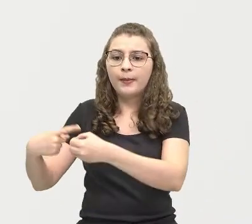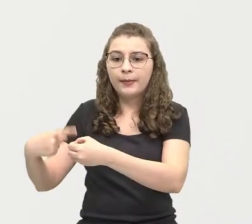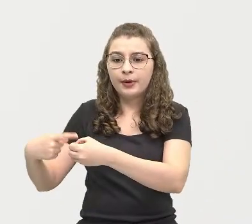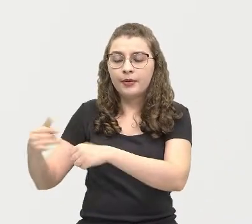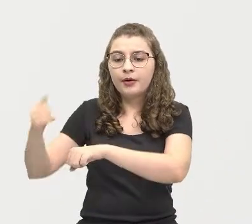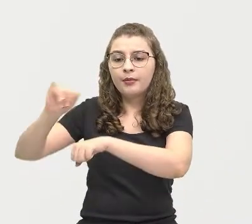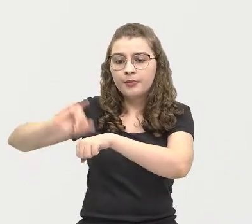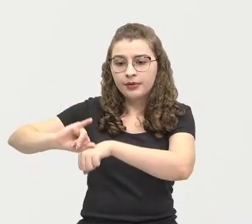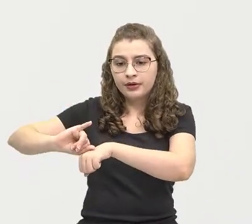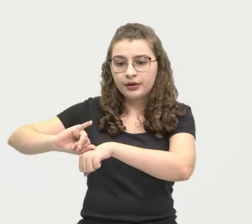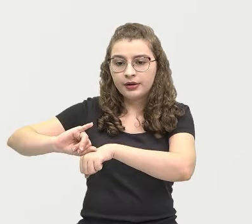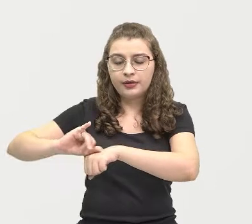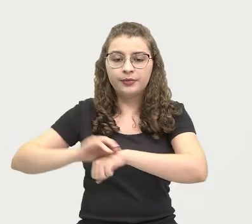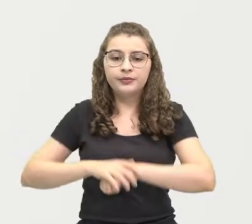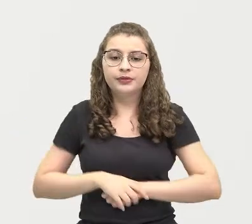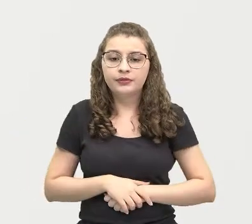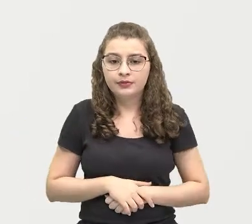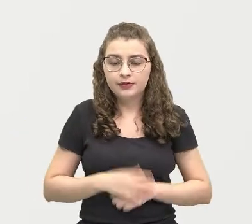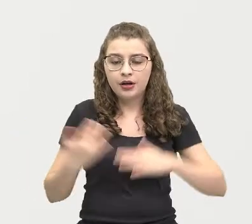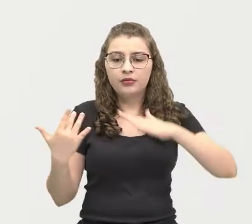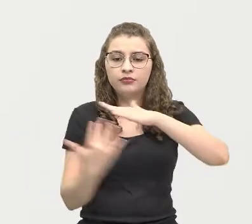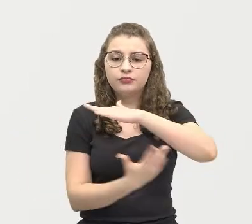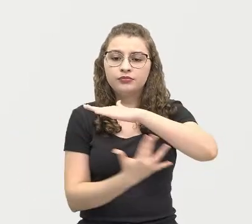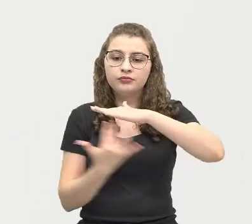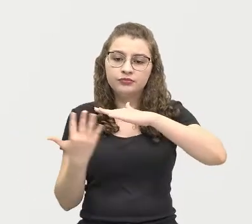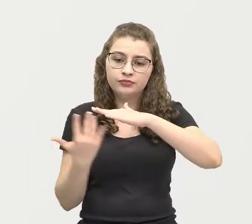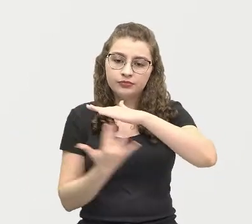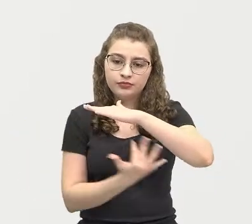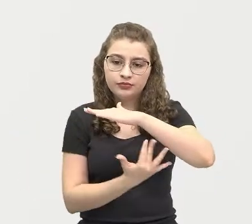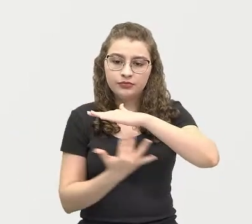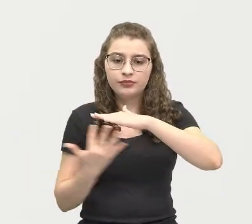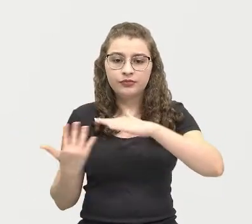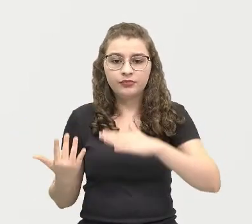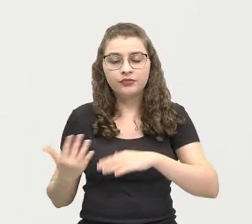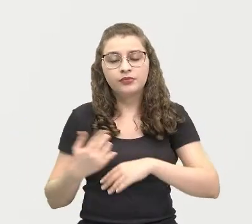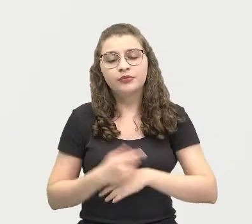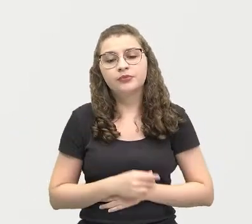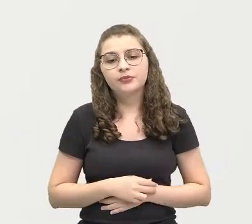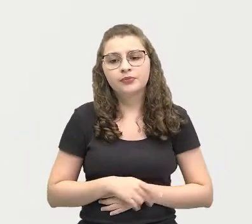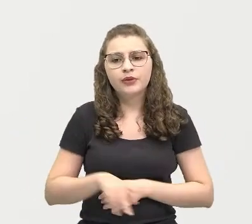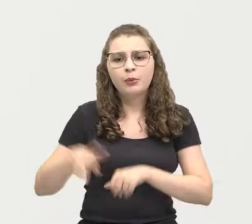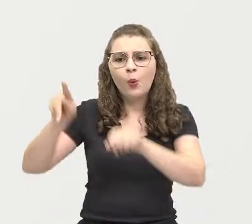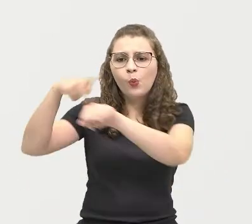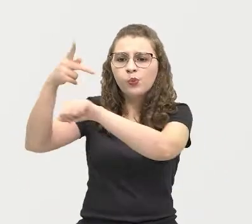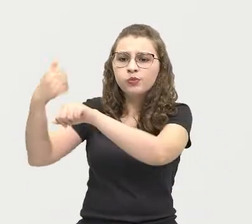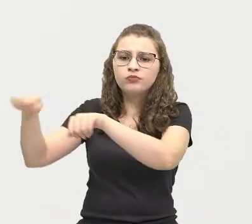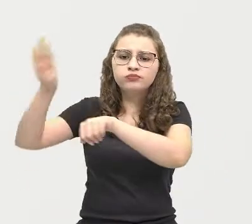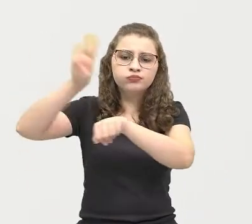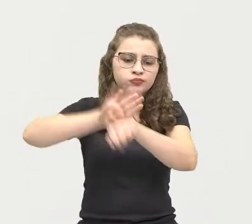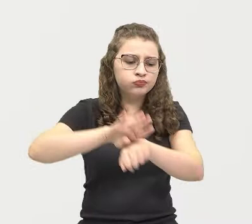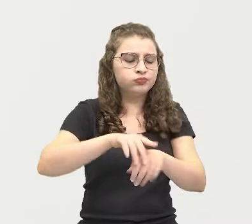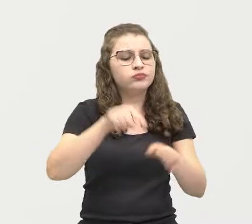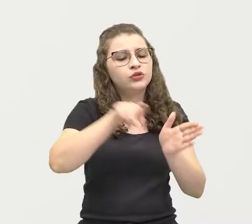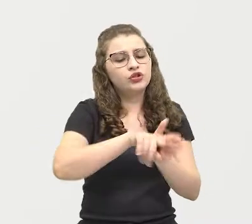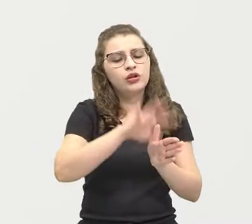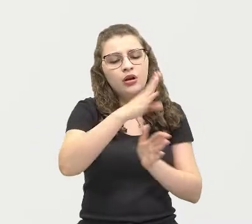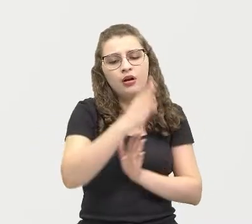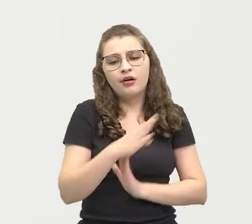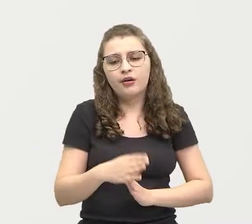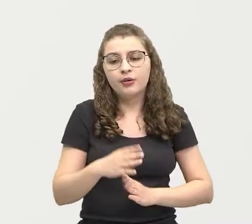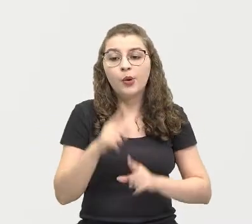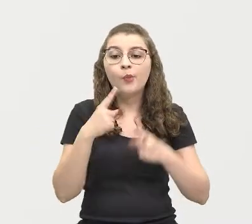uma imigração também, né? O Brasil recebendo novos povos e tudo mais, decorrente ali do